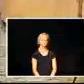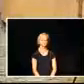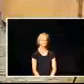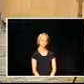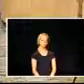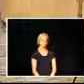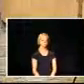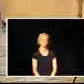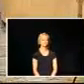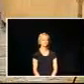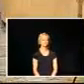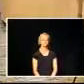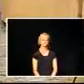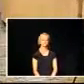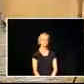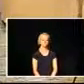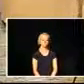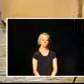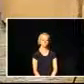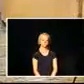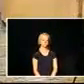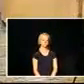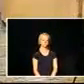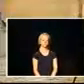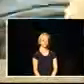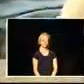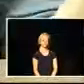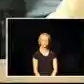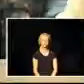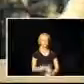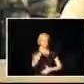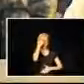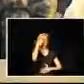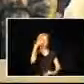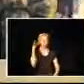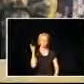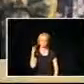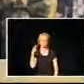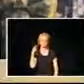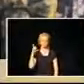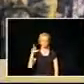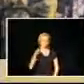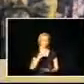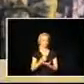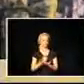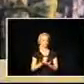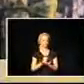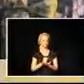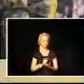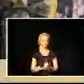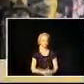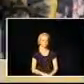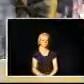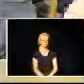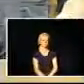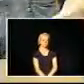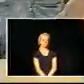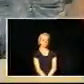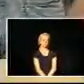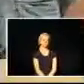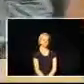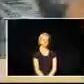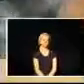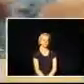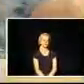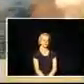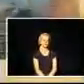Agradecer o vereador Luizinho, presidir os trabalhos. Fazer uma solicitação aos vereadores. Pela ordem, senhor presidente. Nós temos... Oi,